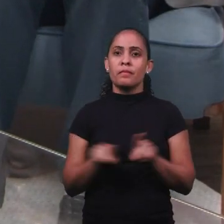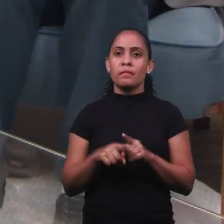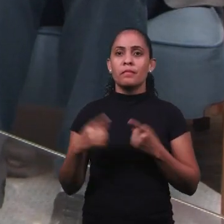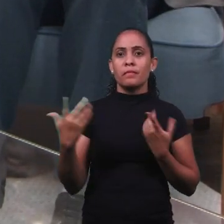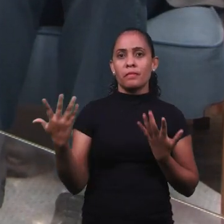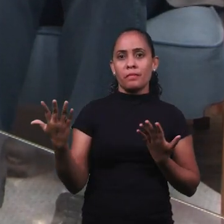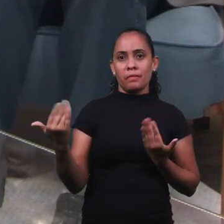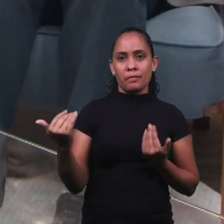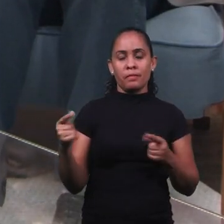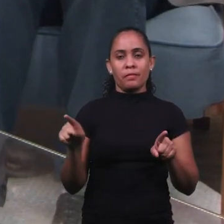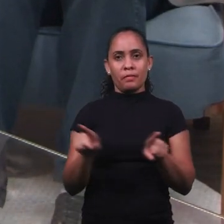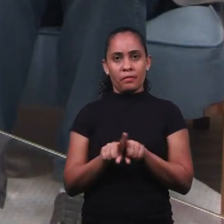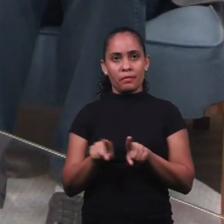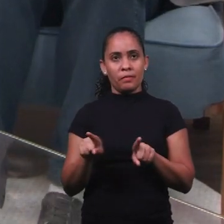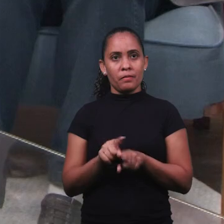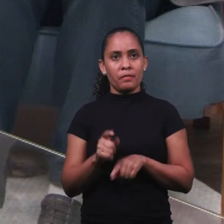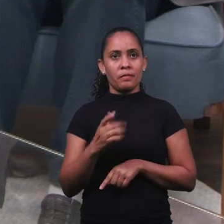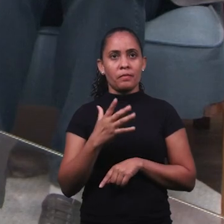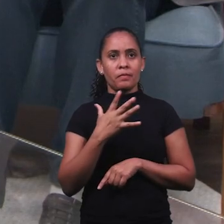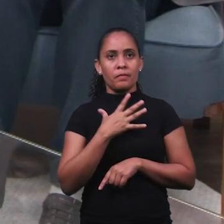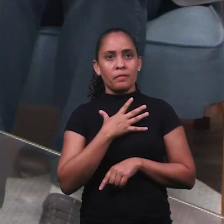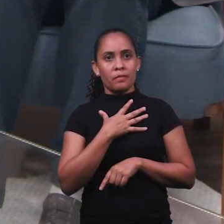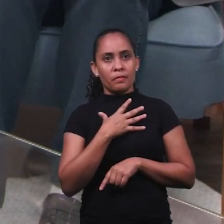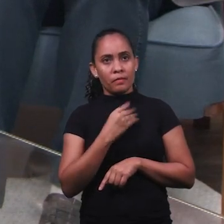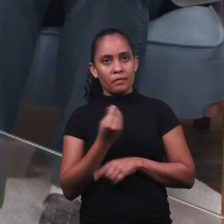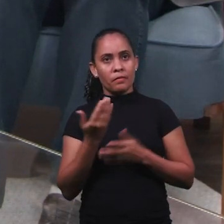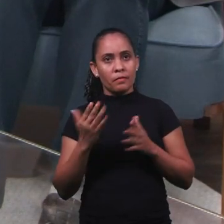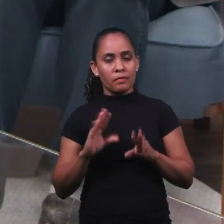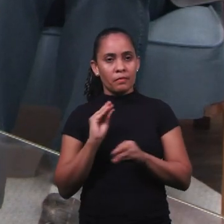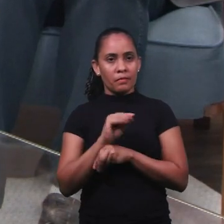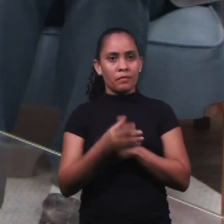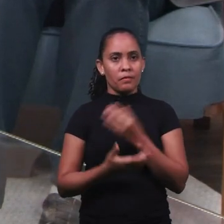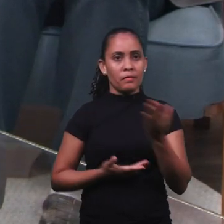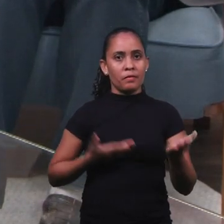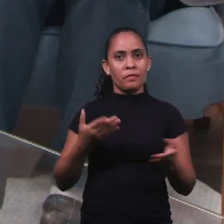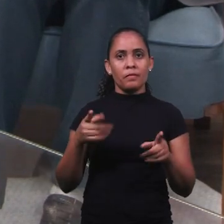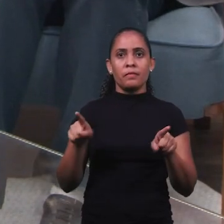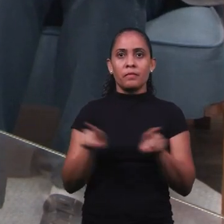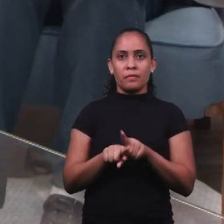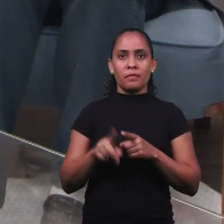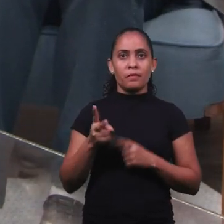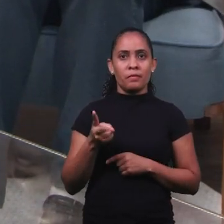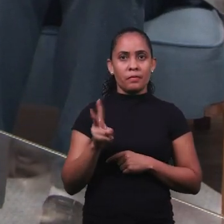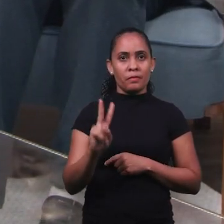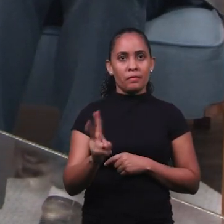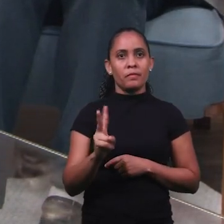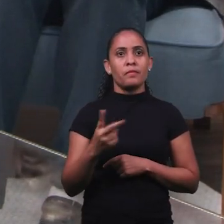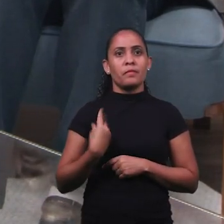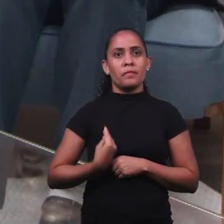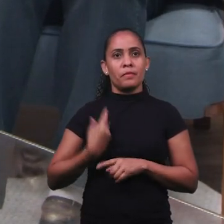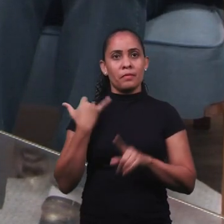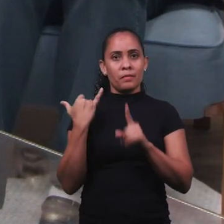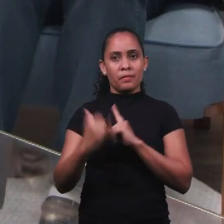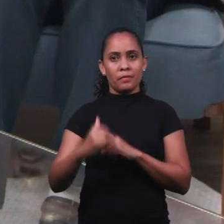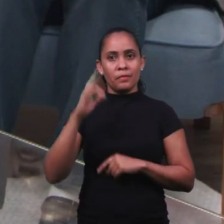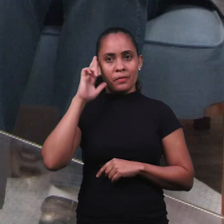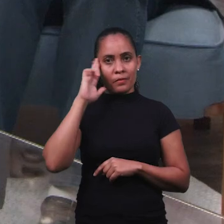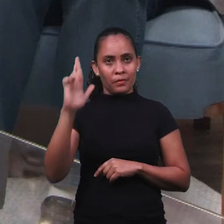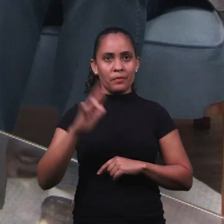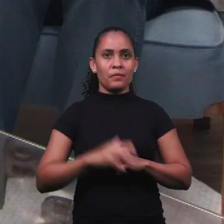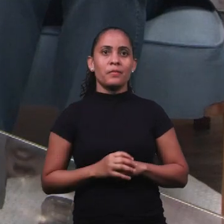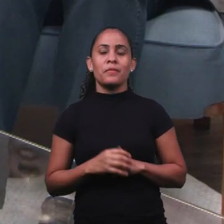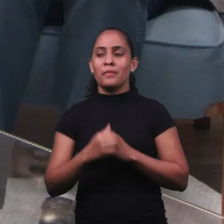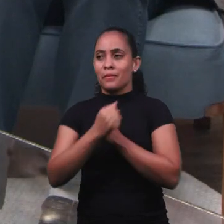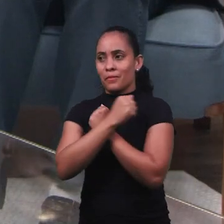como jovens, como o nosso filho nasceu na obra e vai ser cuidado o tempo todo vivendo a profecia do